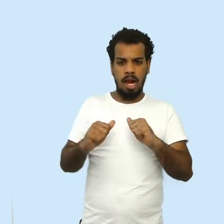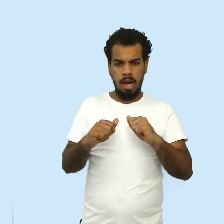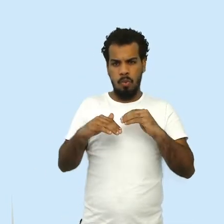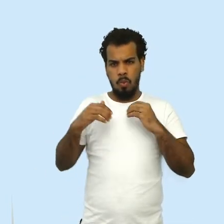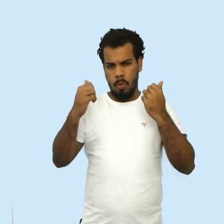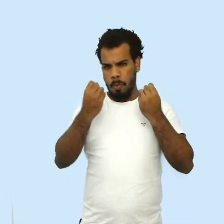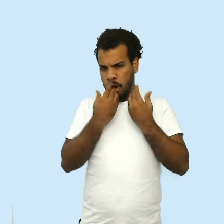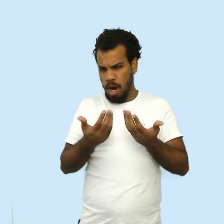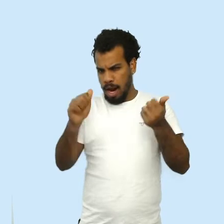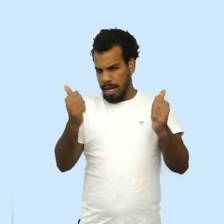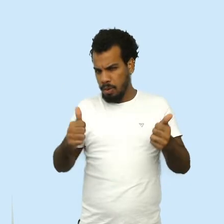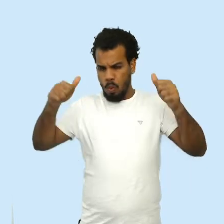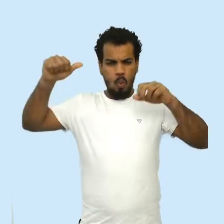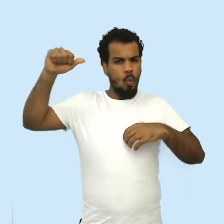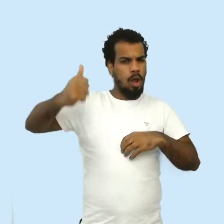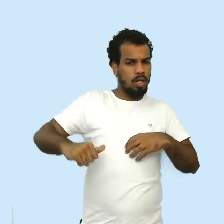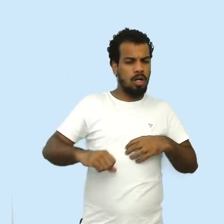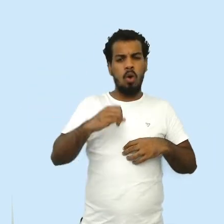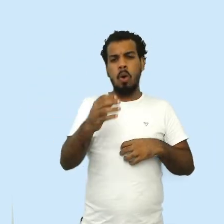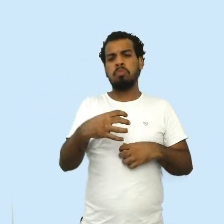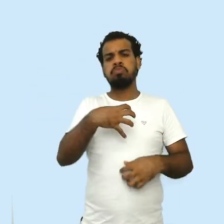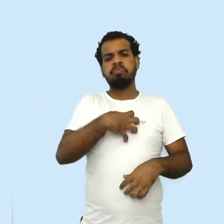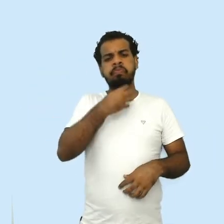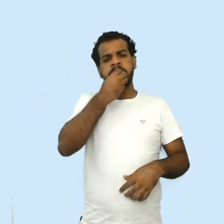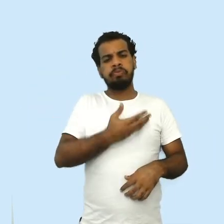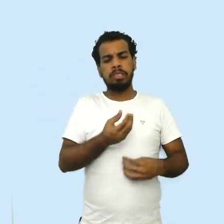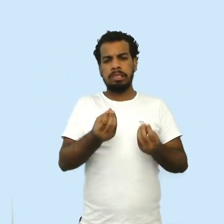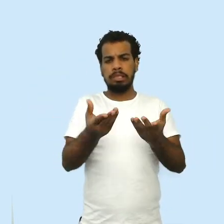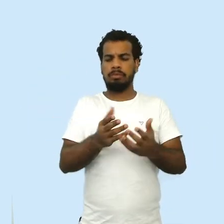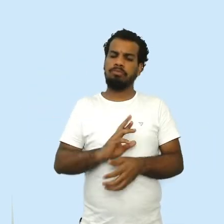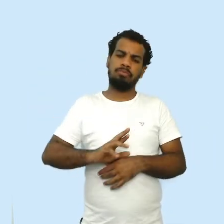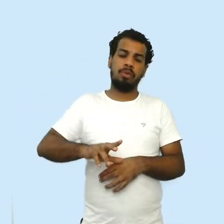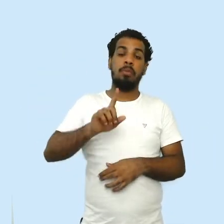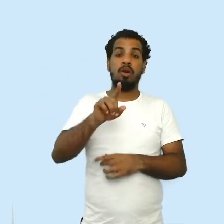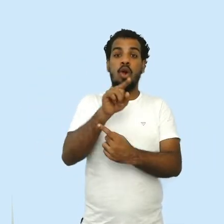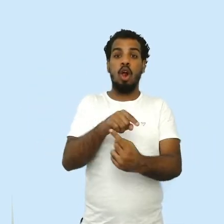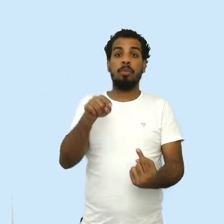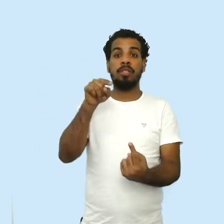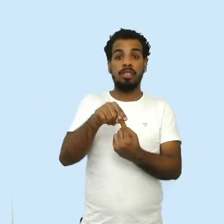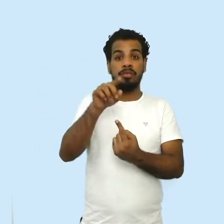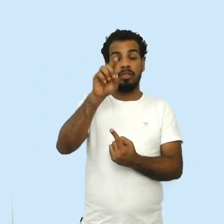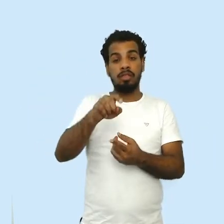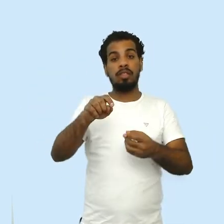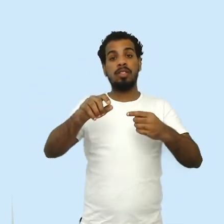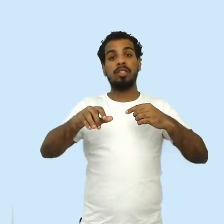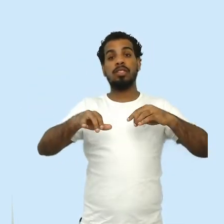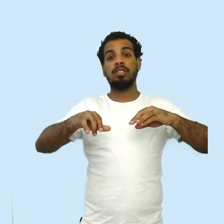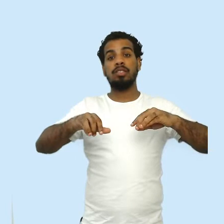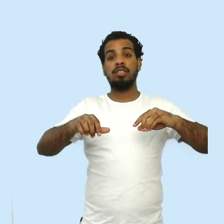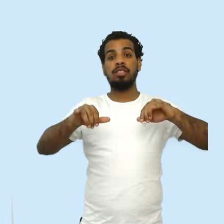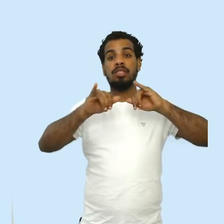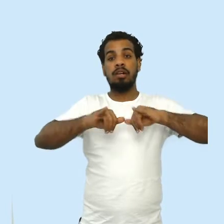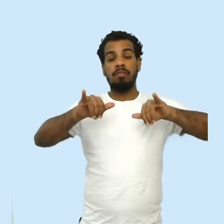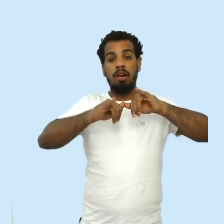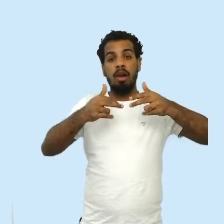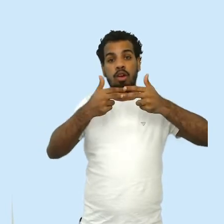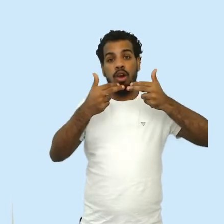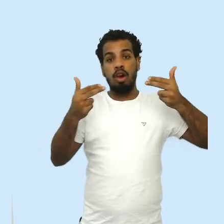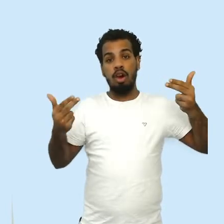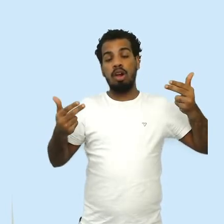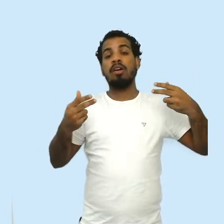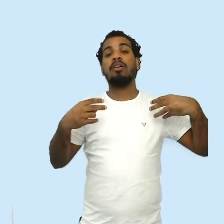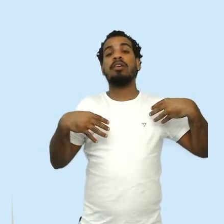imparcial, nem visa o bem-estar do entretenimento, mas tem o objetivo de divulgar certas ideologias